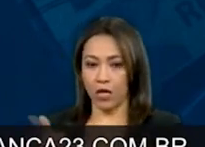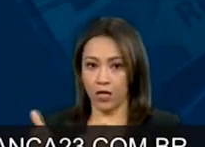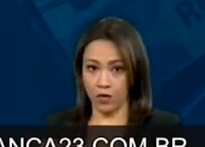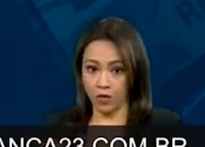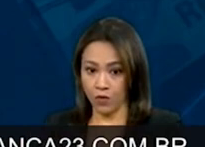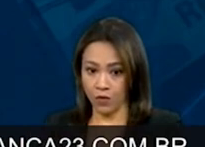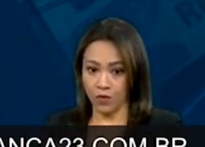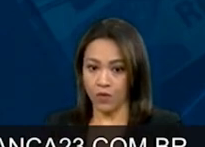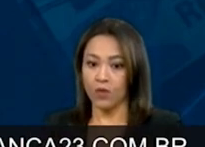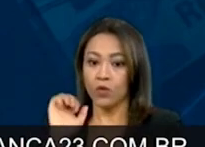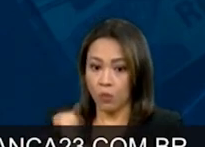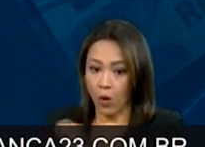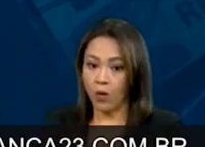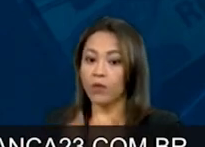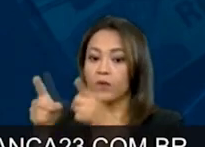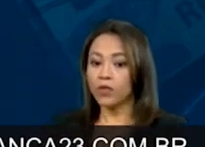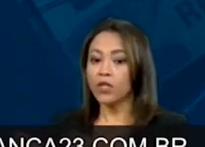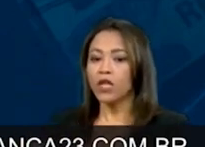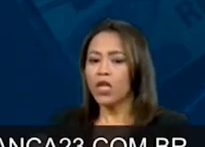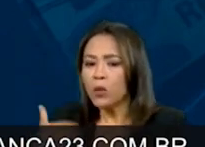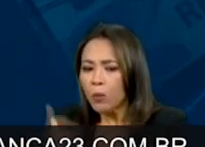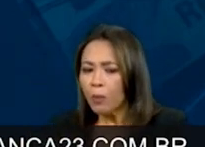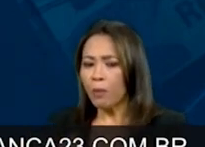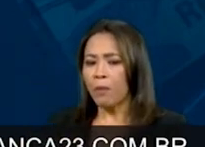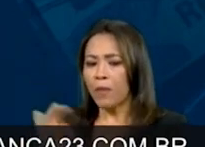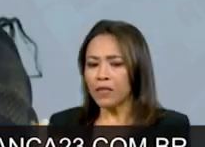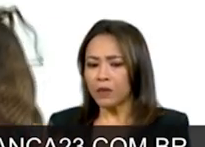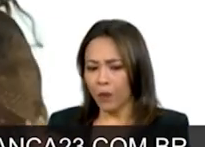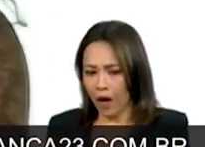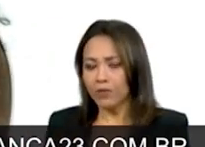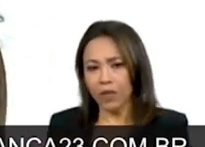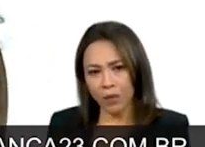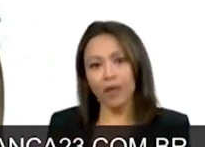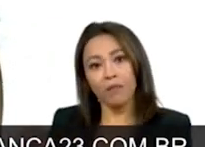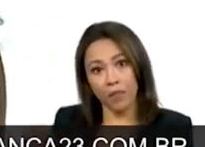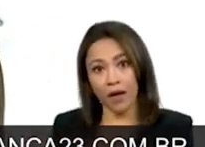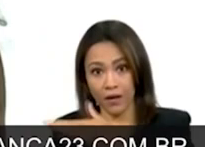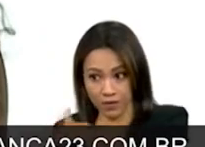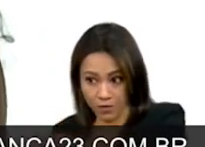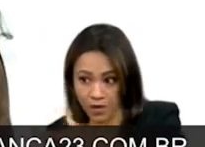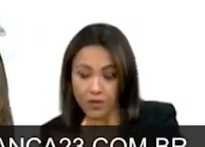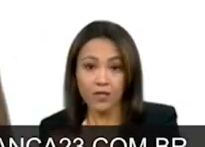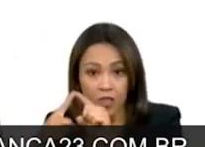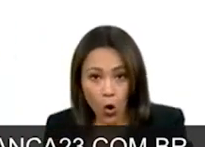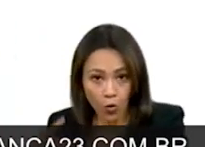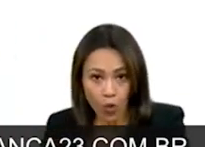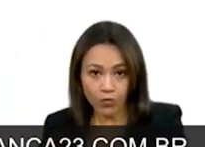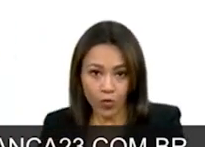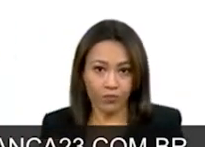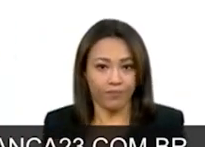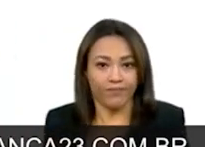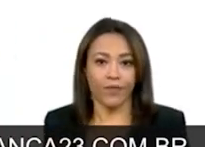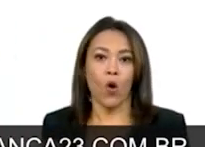Nacional de Segurança Pública. Além disso, um percentual ficaria para as entidades desportivas. A grande discussão que a gente tem é se esse percentual